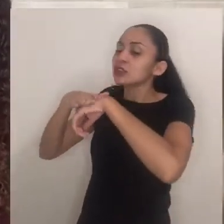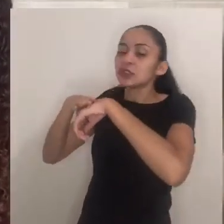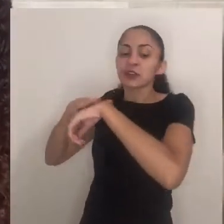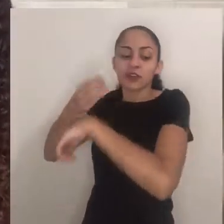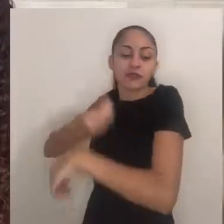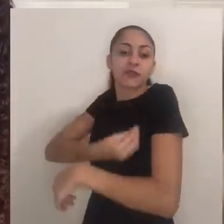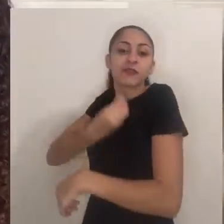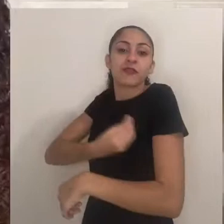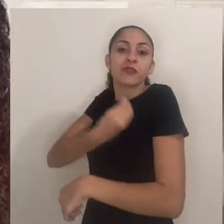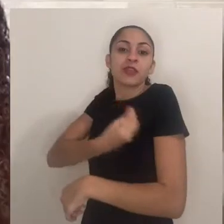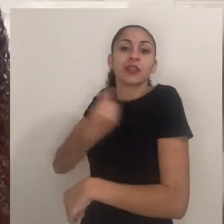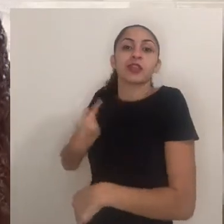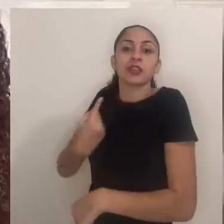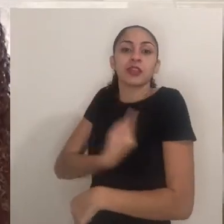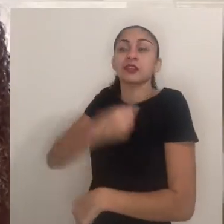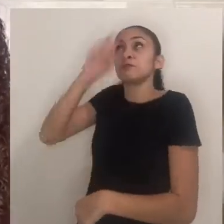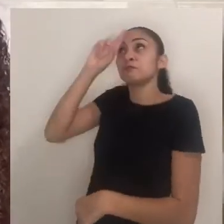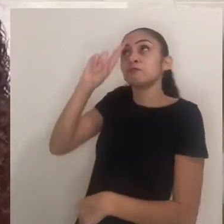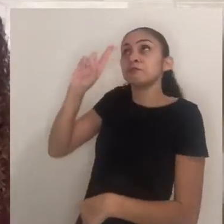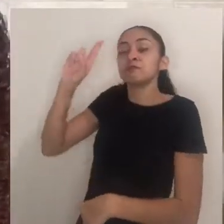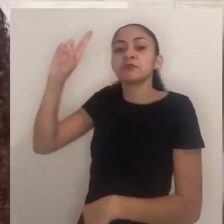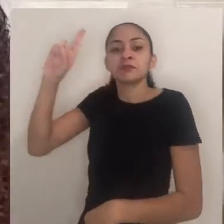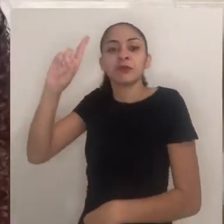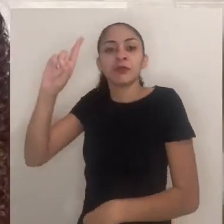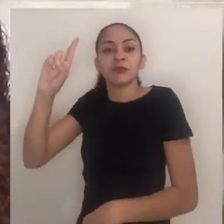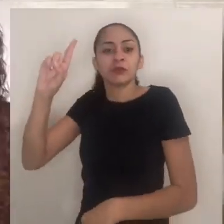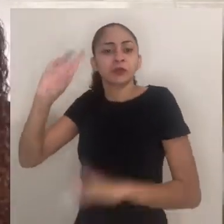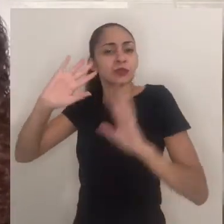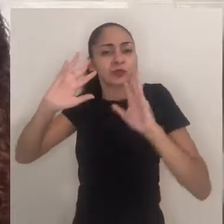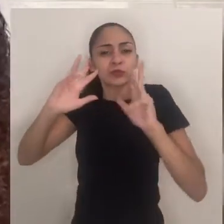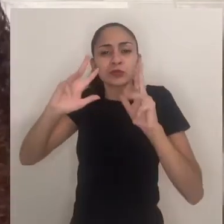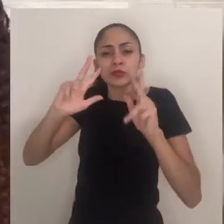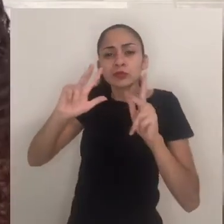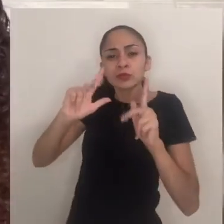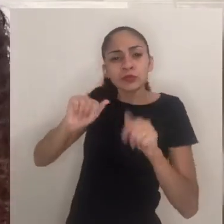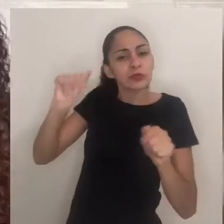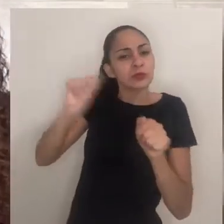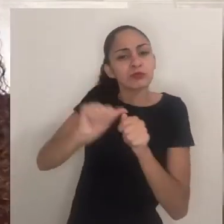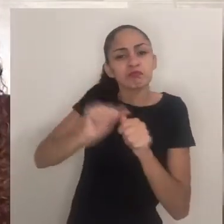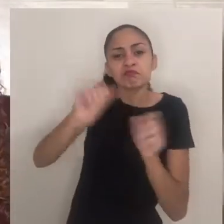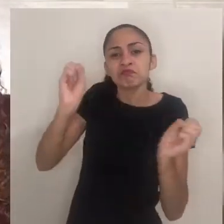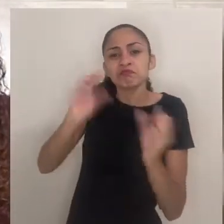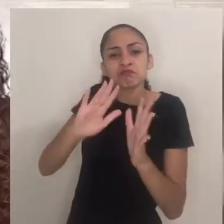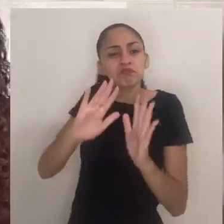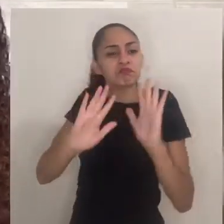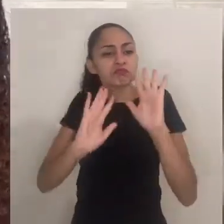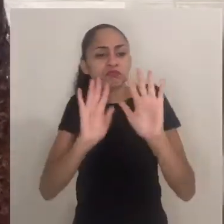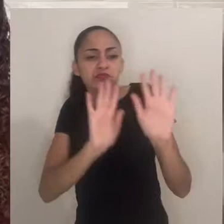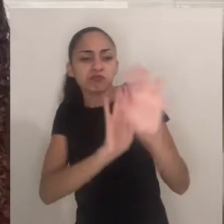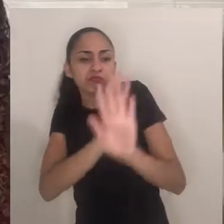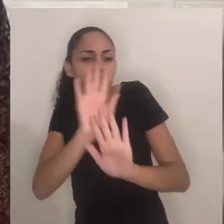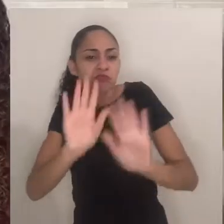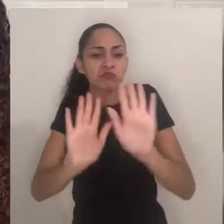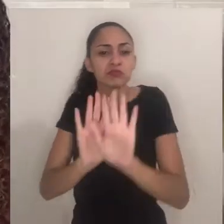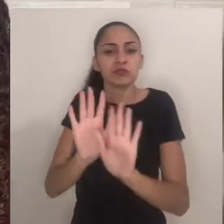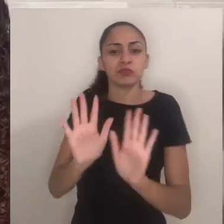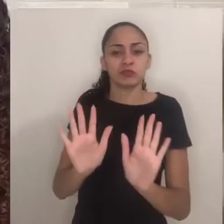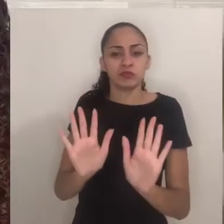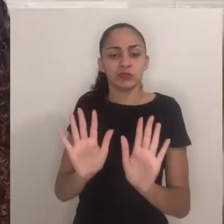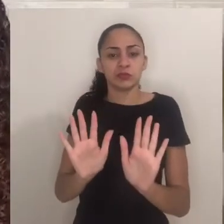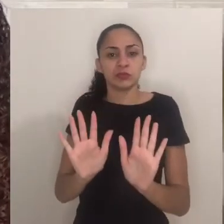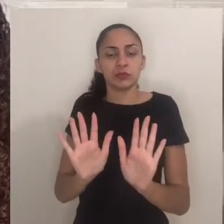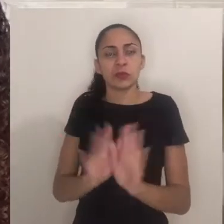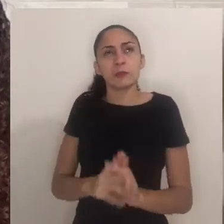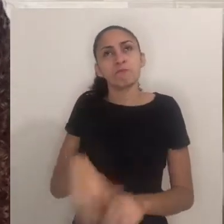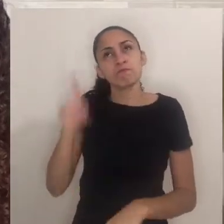nosso relacionamento com Ele e sobre tudo que existe e que acontece na criação. E algumas pessoas se perguntam,